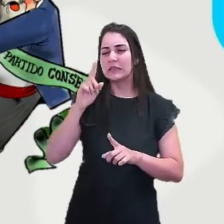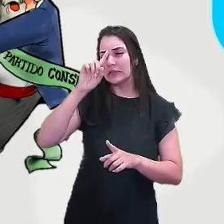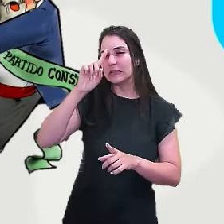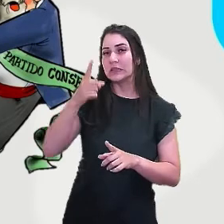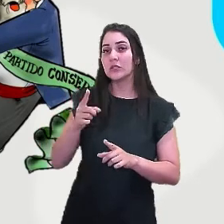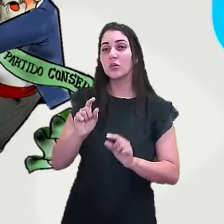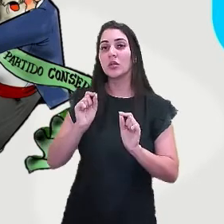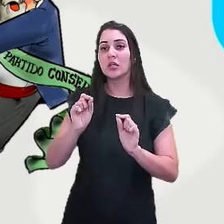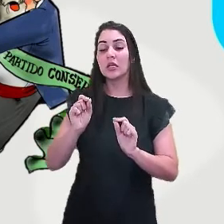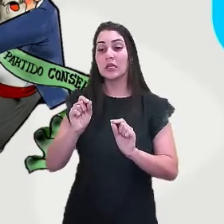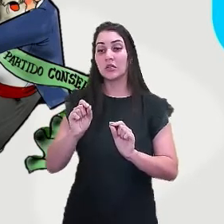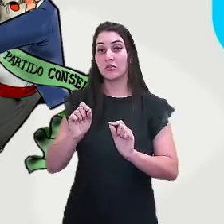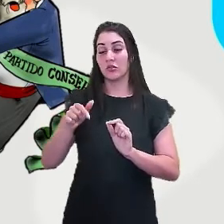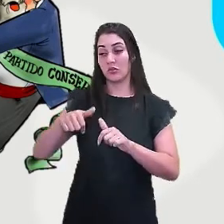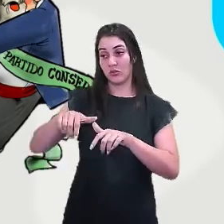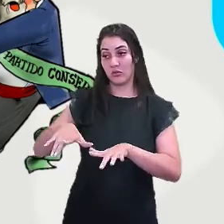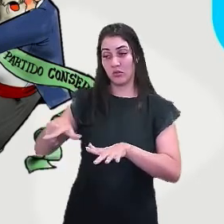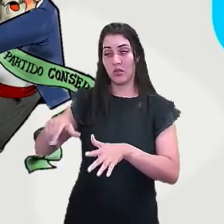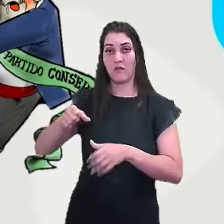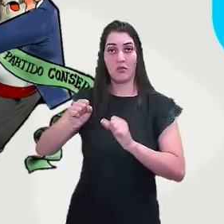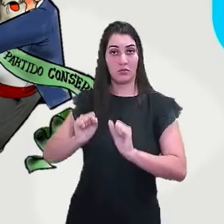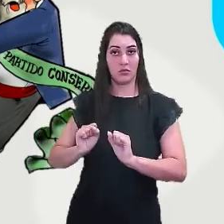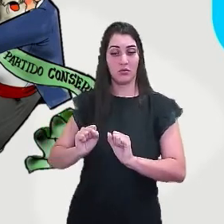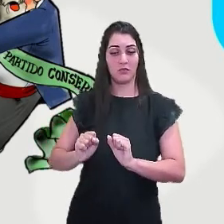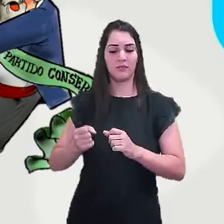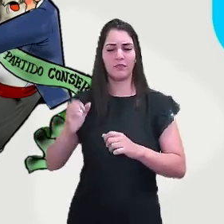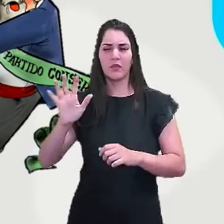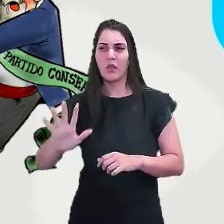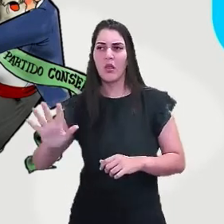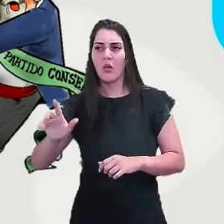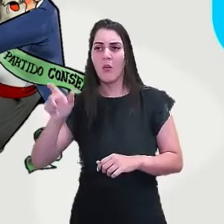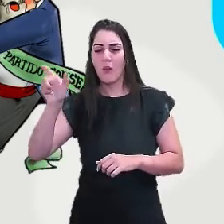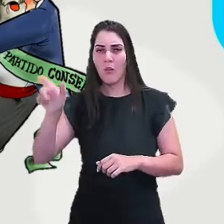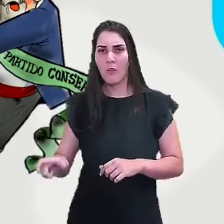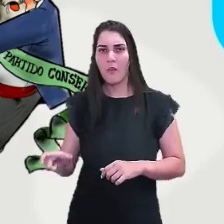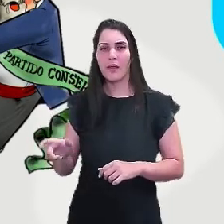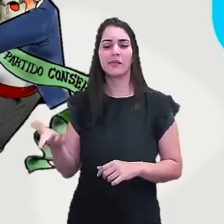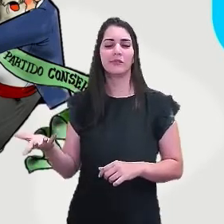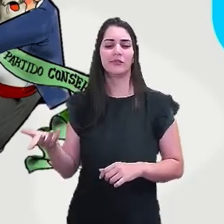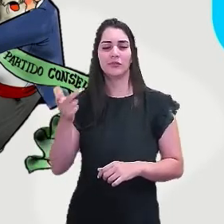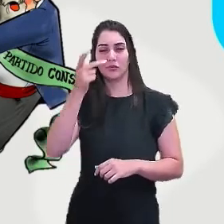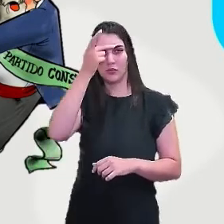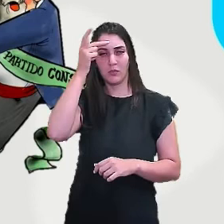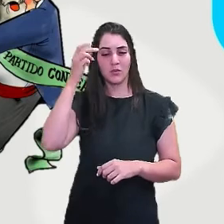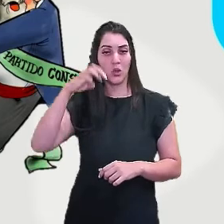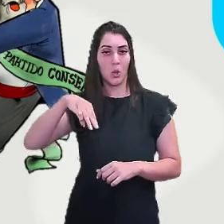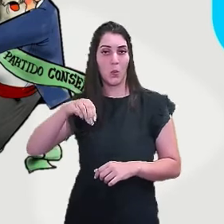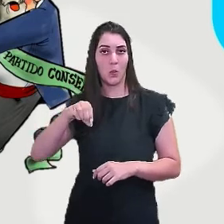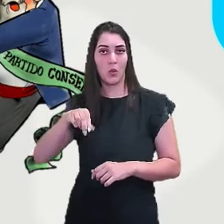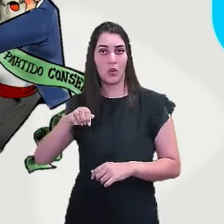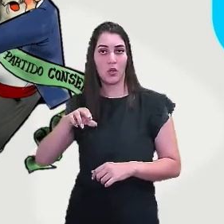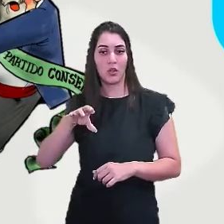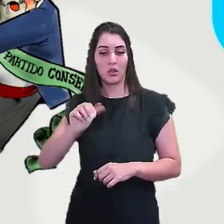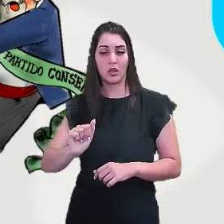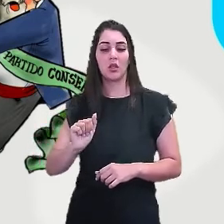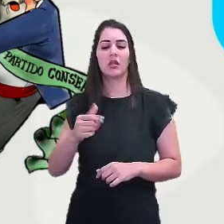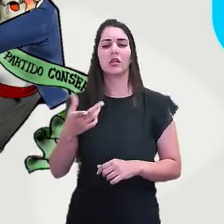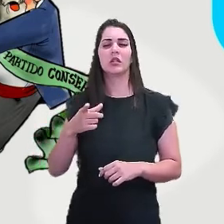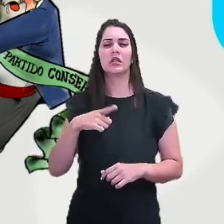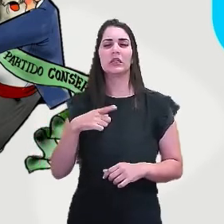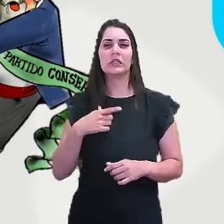E com a imagem de um monarca que balizasse